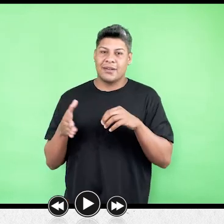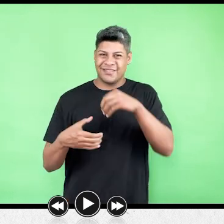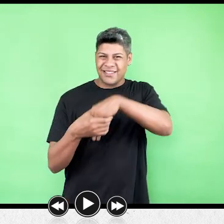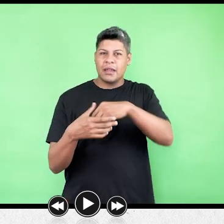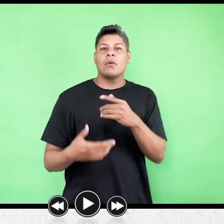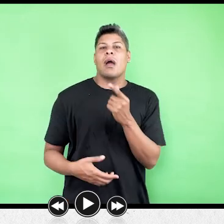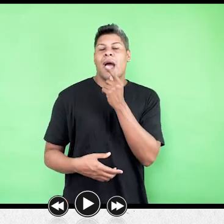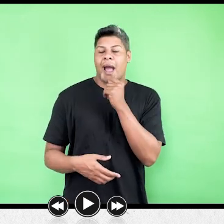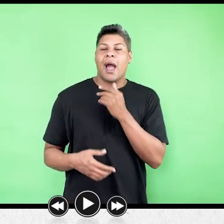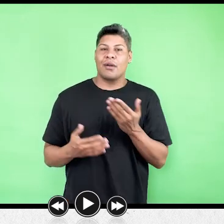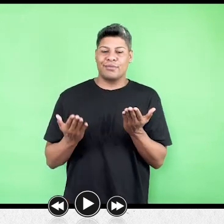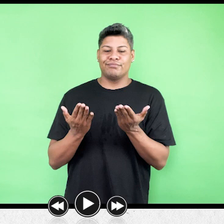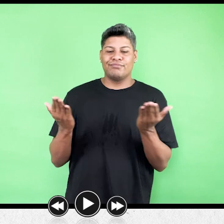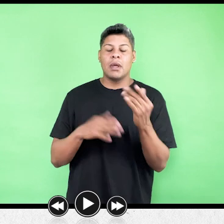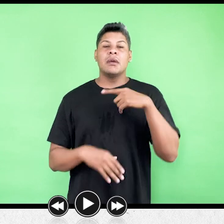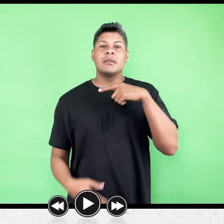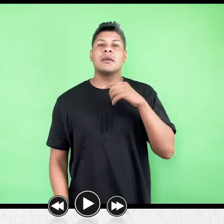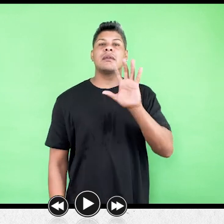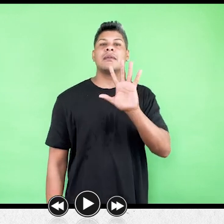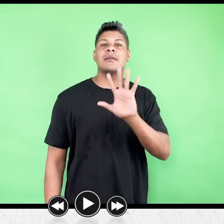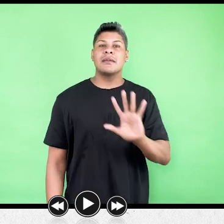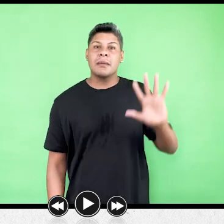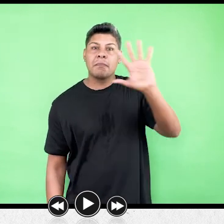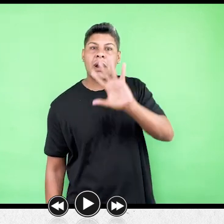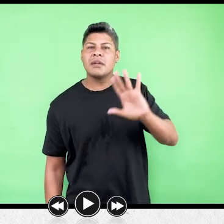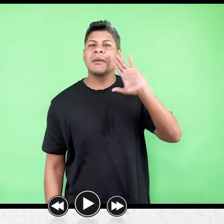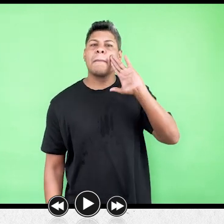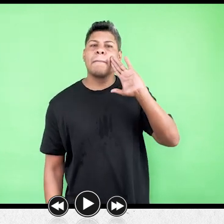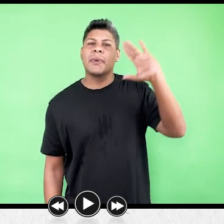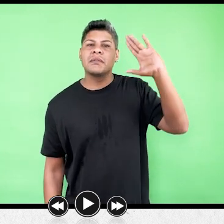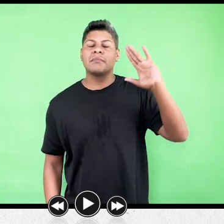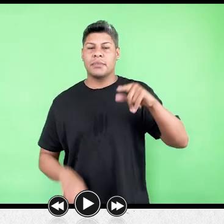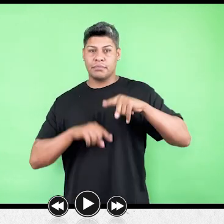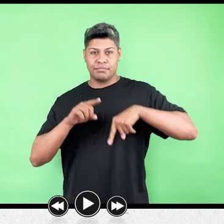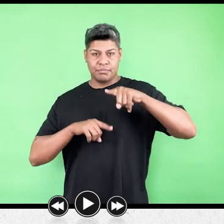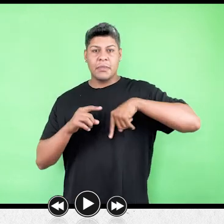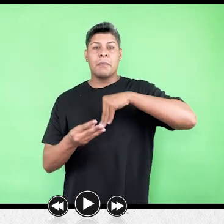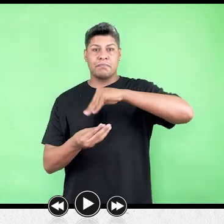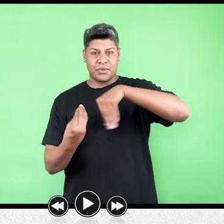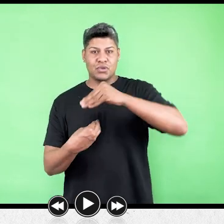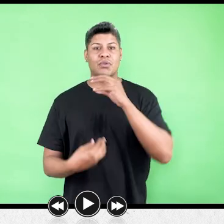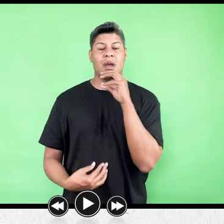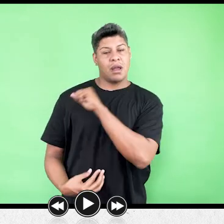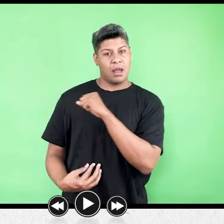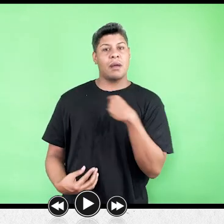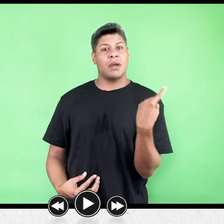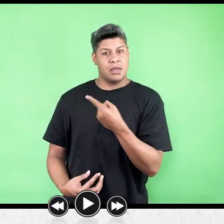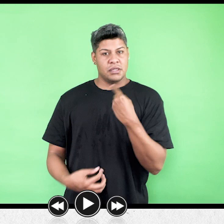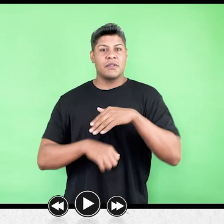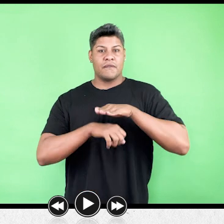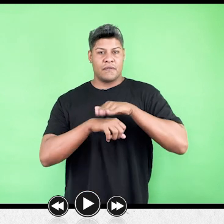a gente tem aqui uma figura, do principal dispositivo de mistura rápida, onde a gente vai